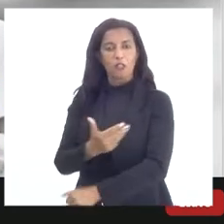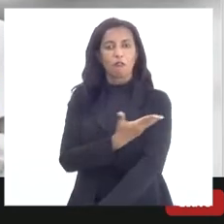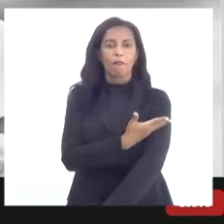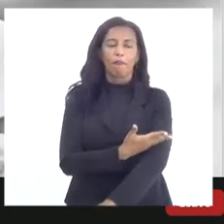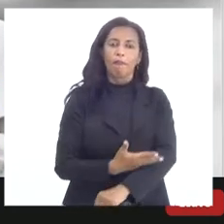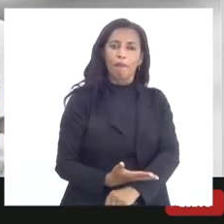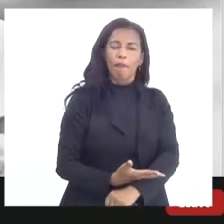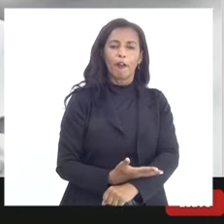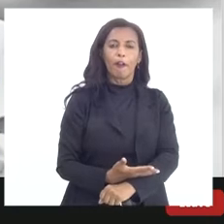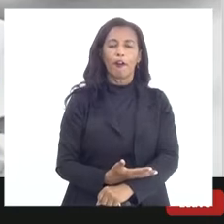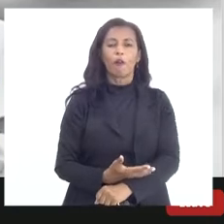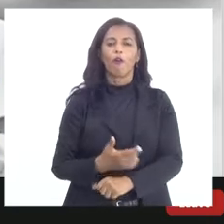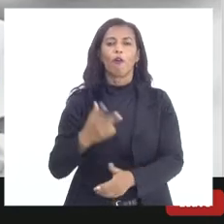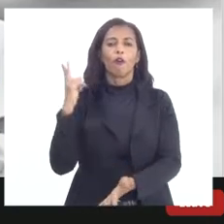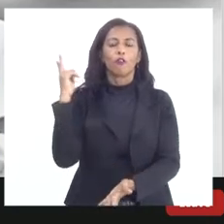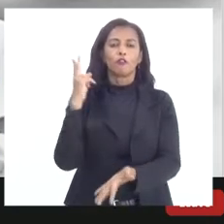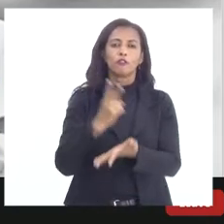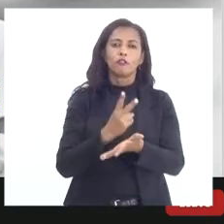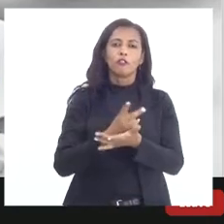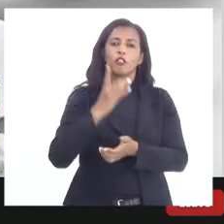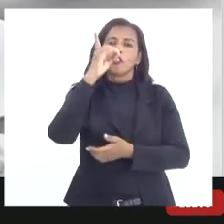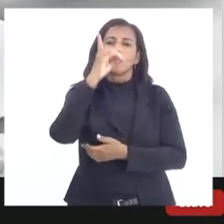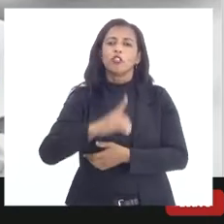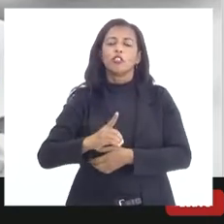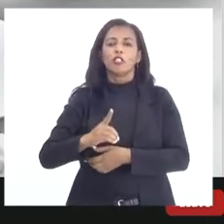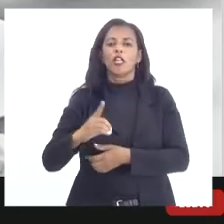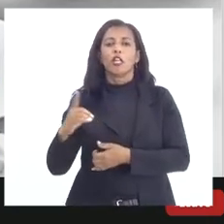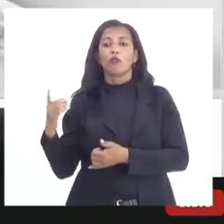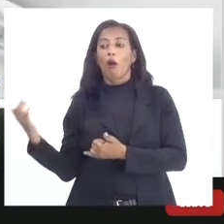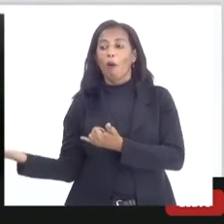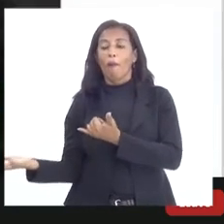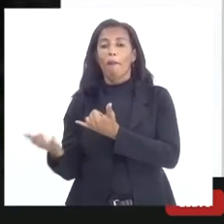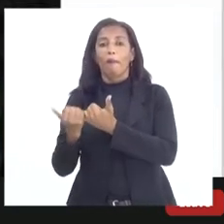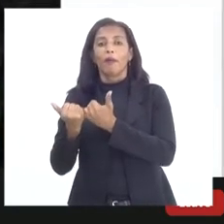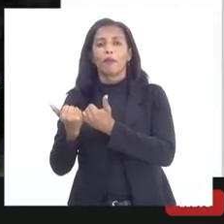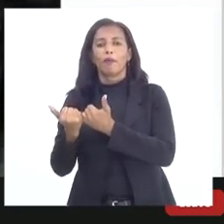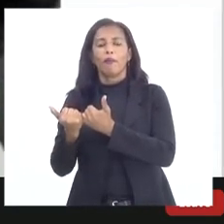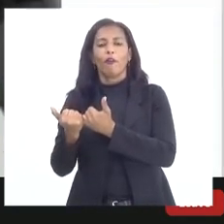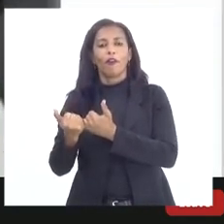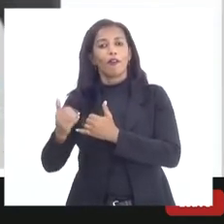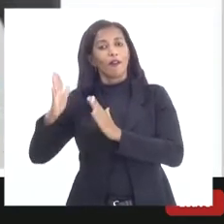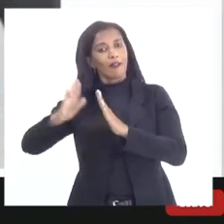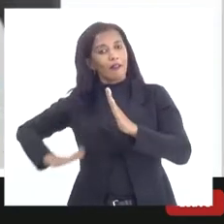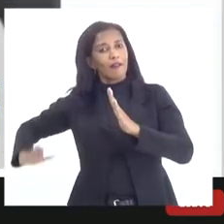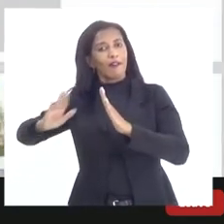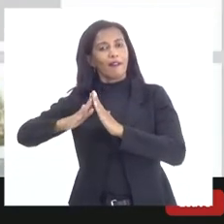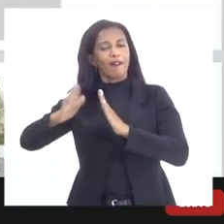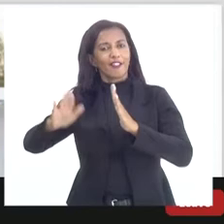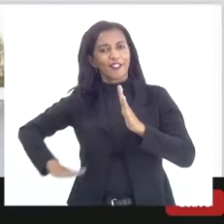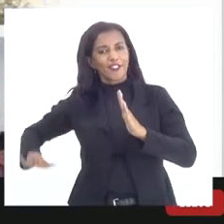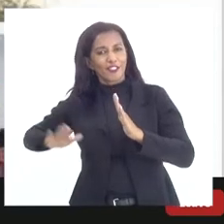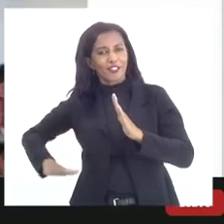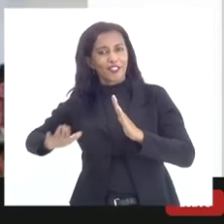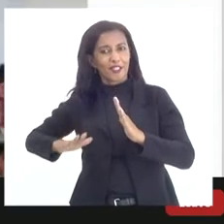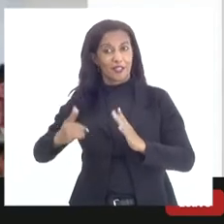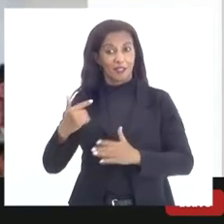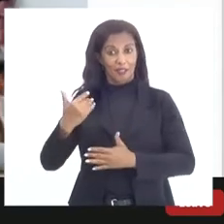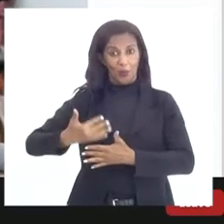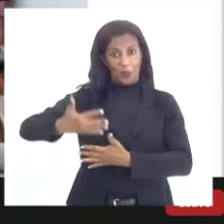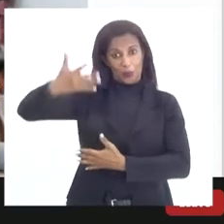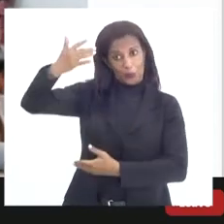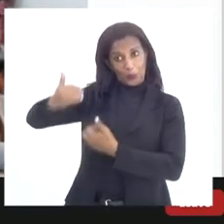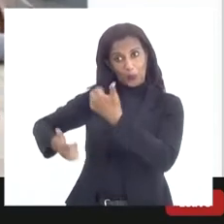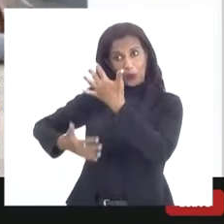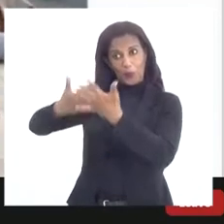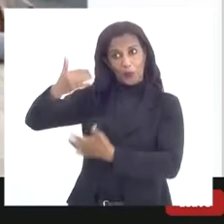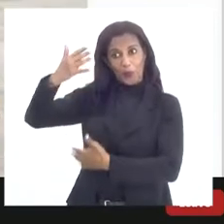Esse mundo onde nem o direito ao patrimônio imagético as crianças de terreiro têm. Então, vamos passar aqui